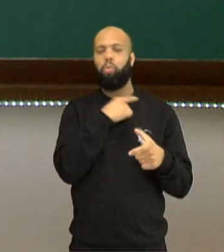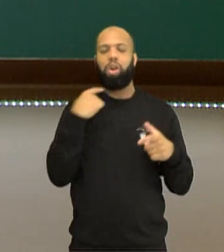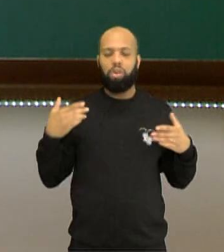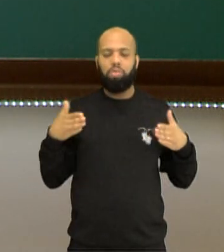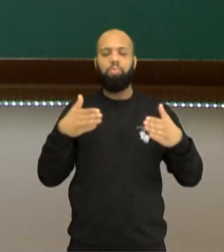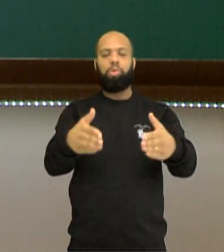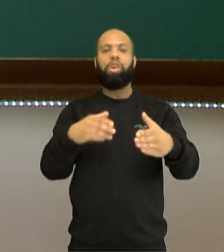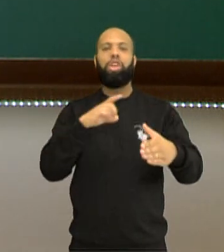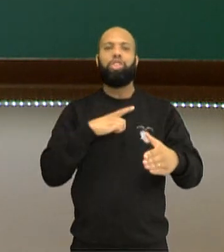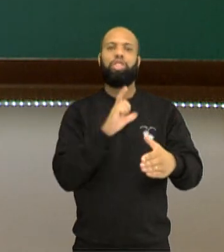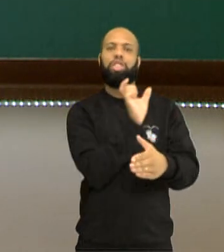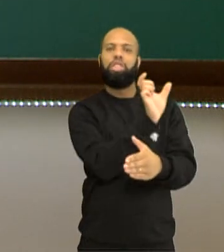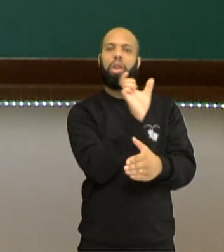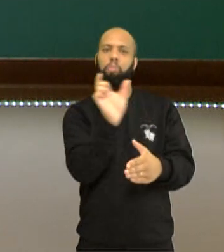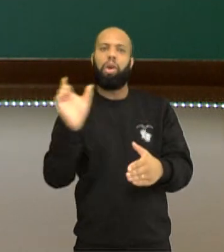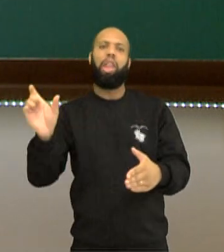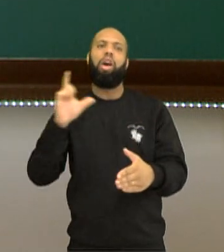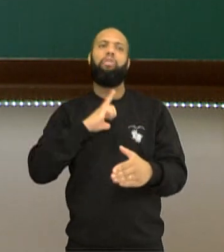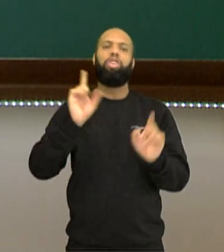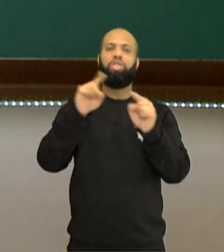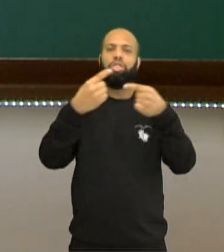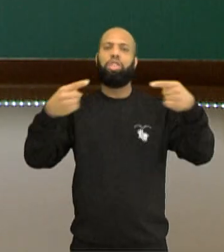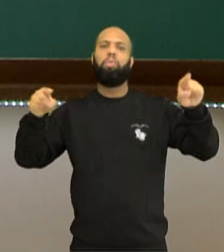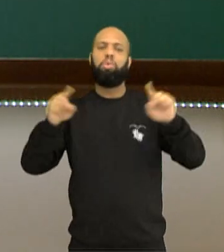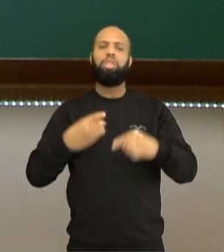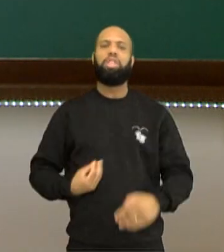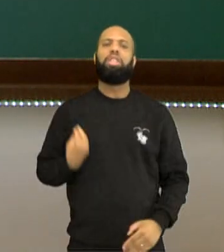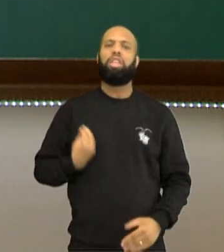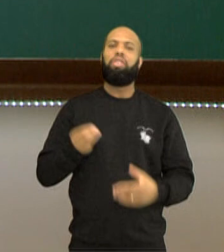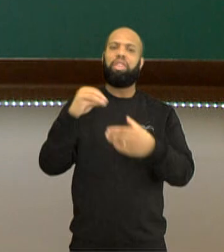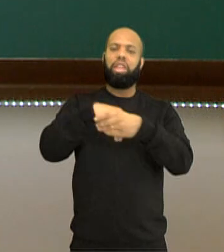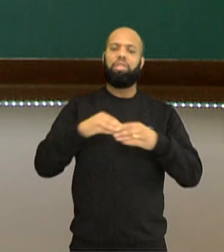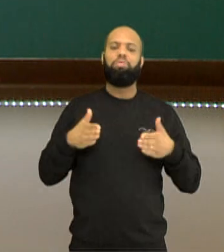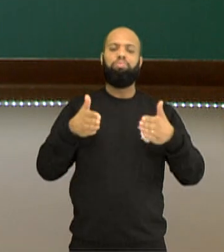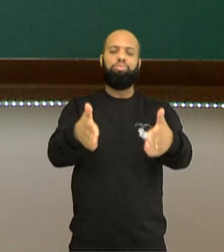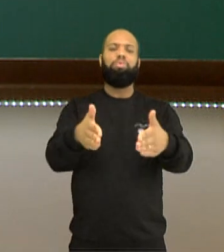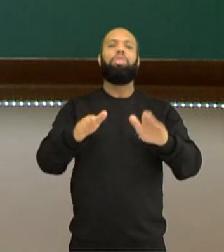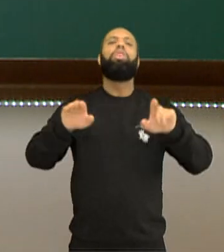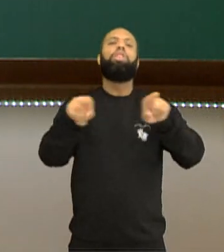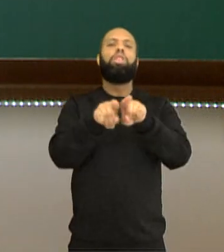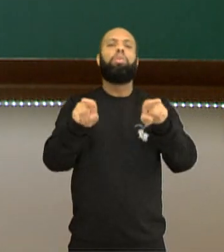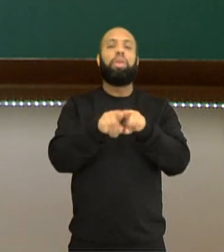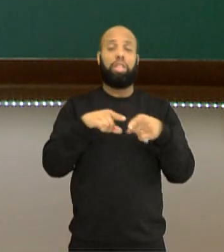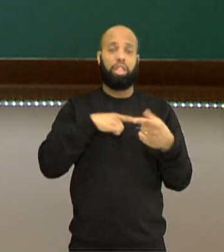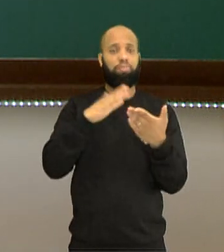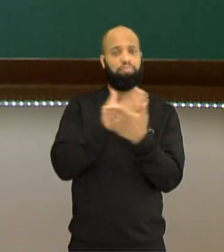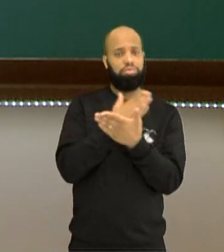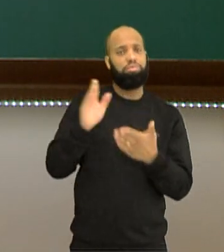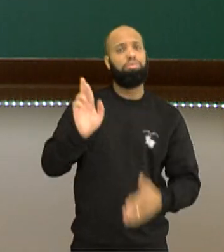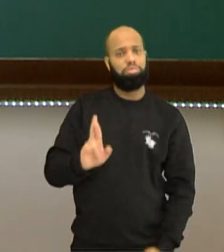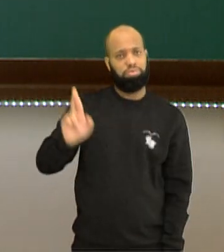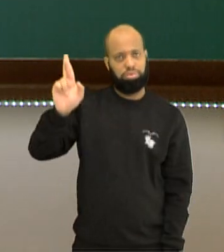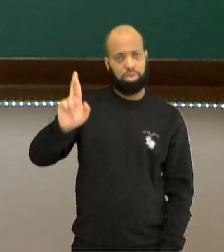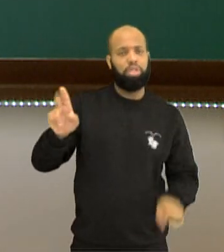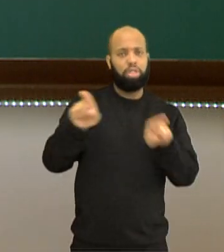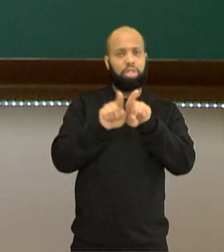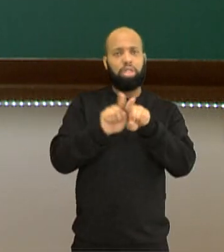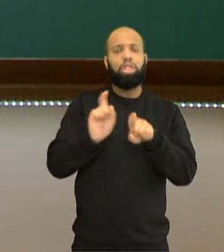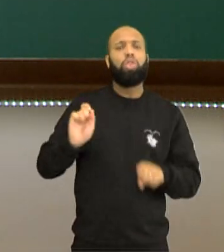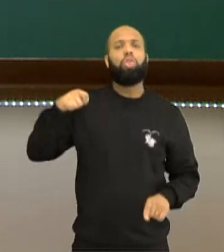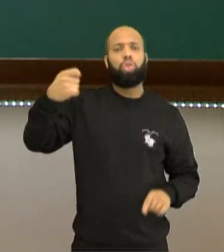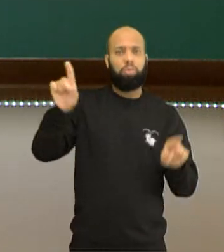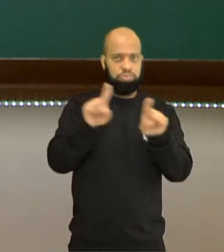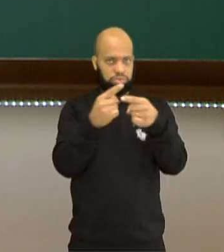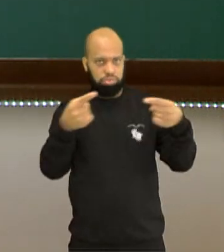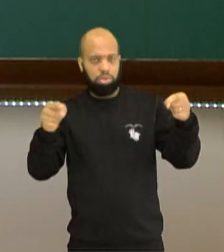uma música que era dedicada para aquela pessoa que estava ali naquela tumba. Então nós temos exatamente alguma representação com relação à música. Mas